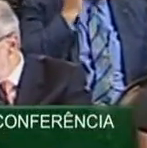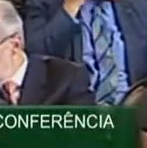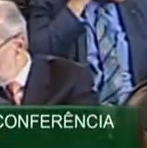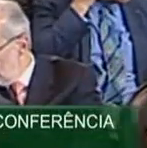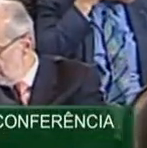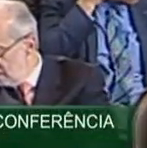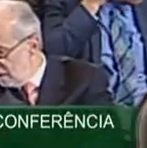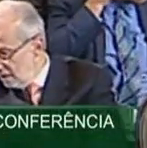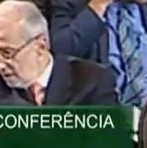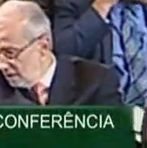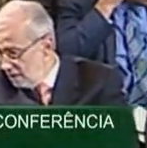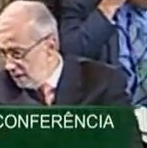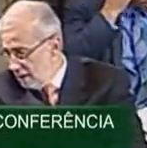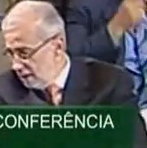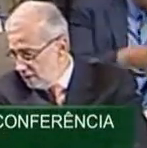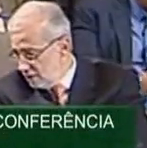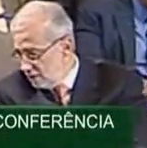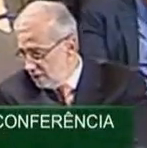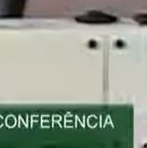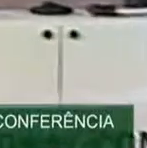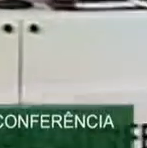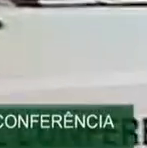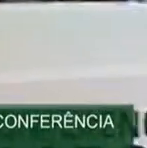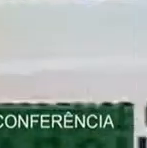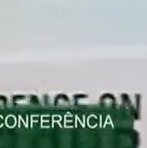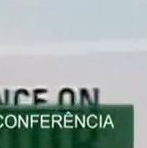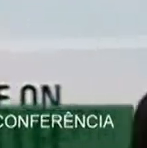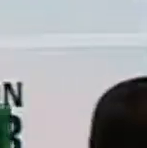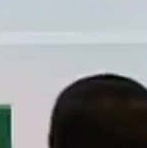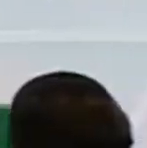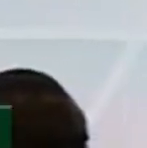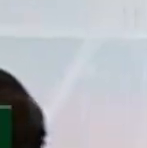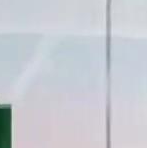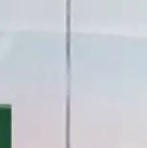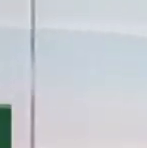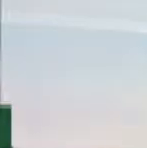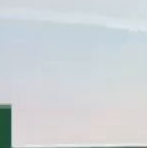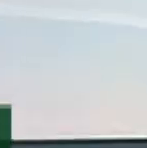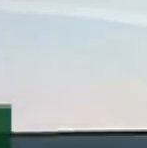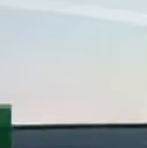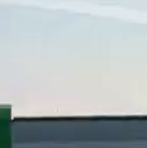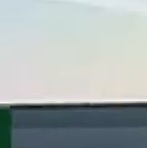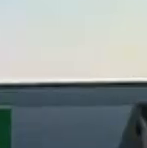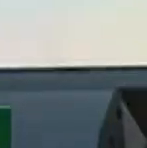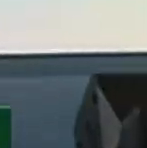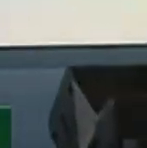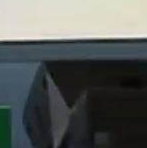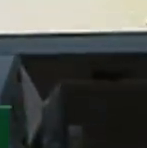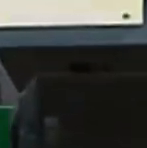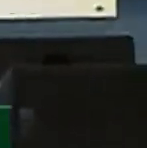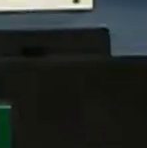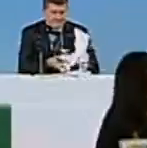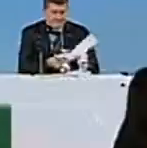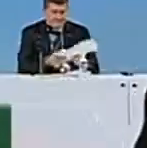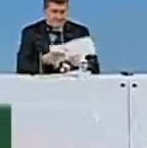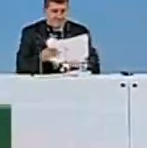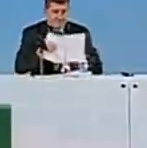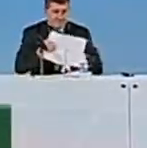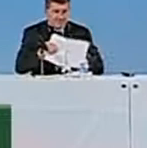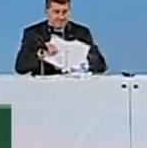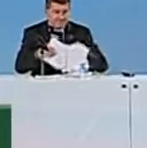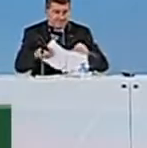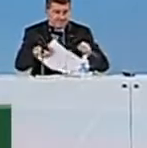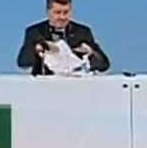Senhora ministra Teresa Campelo, senhor ministro